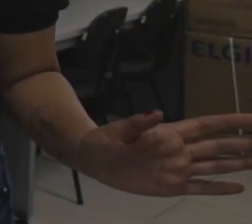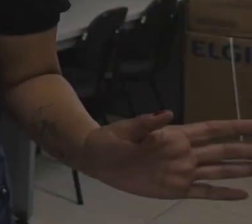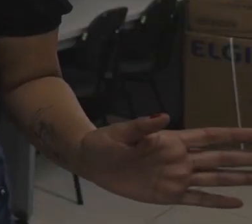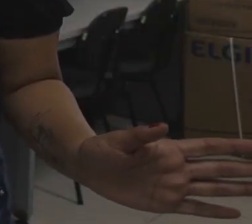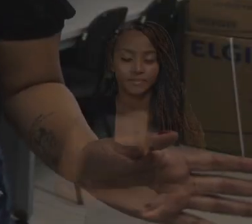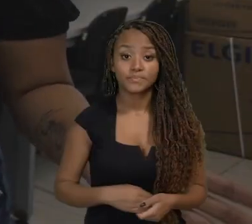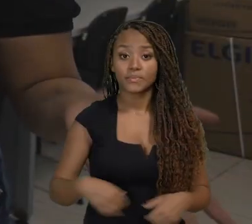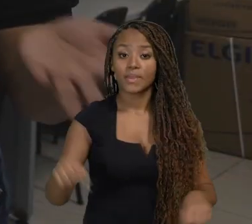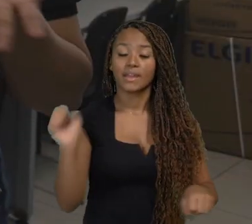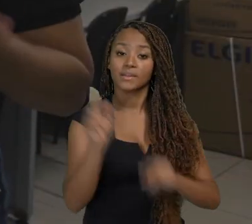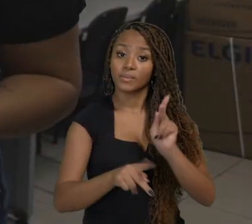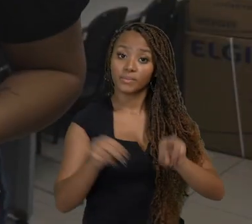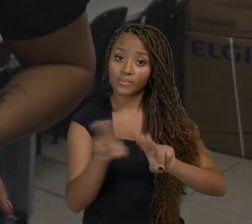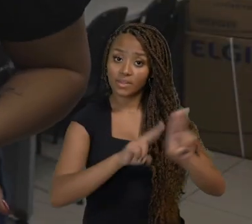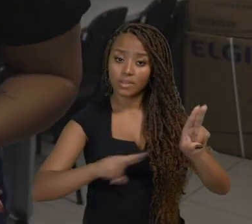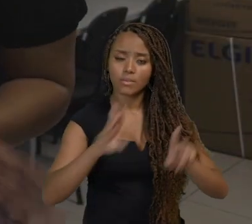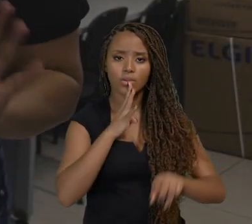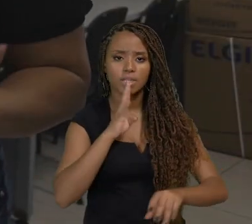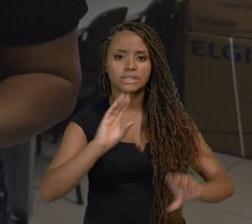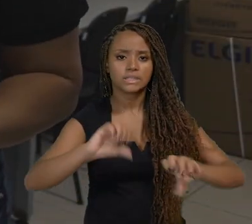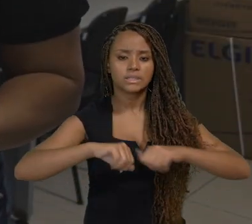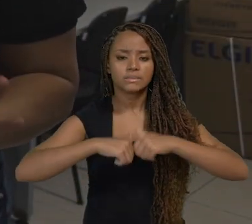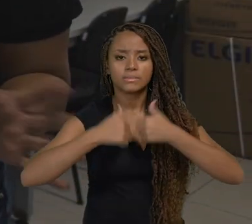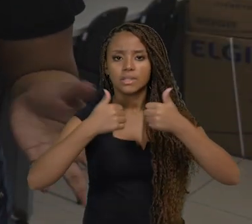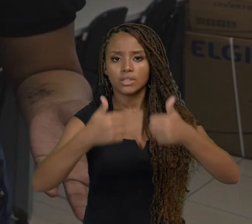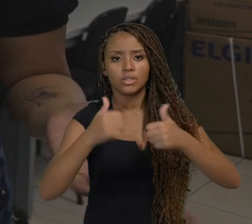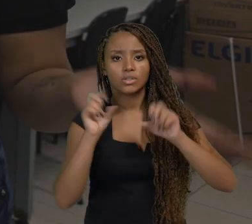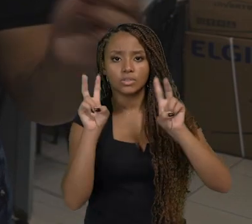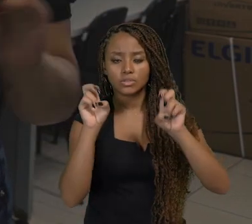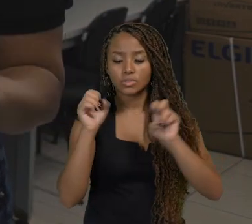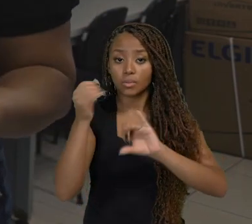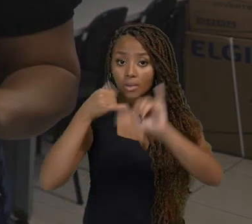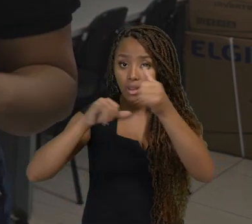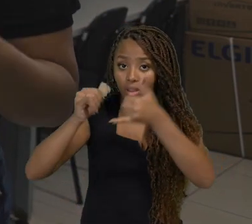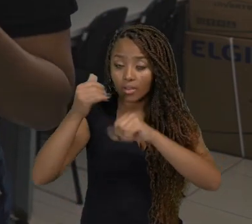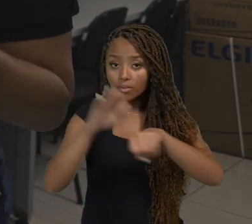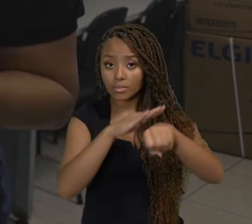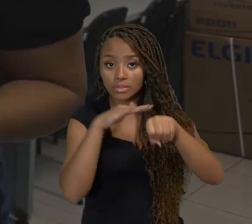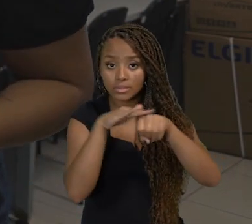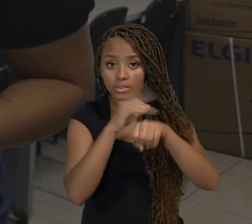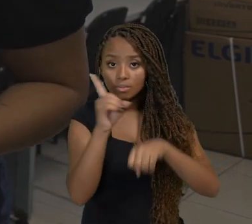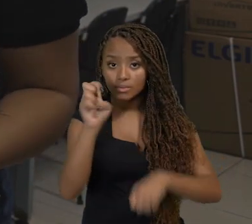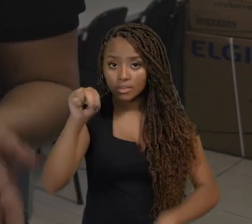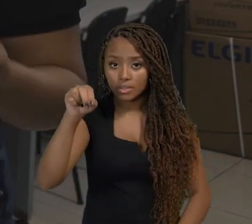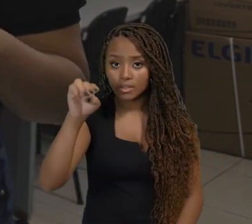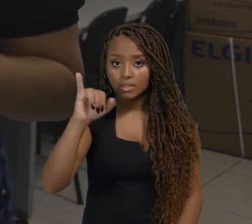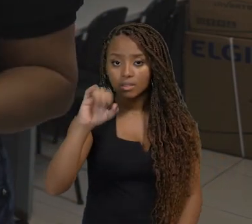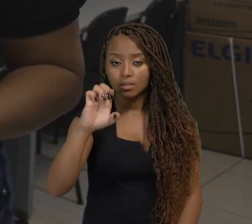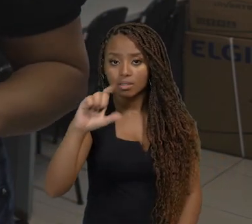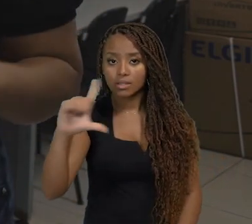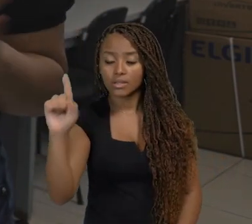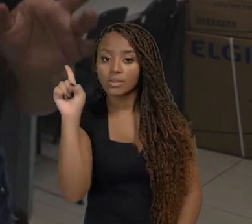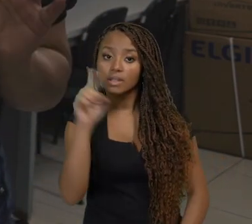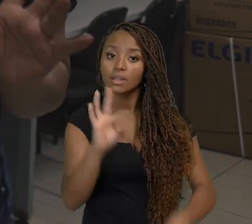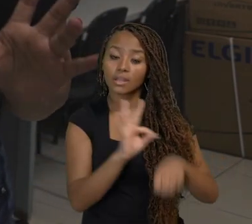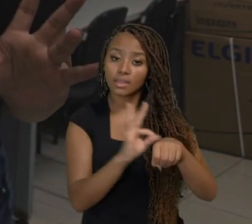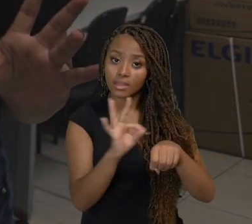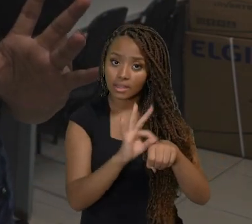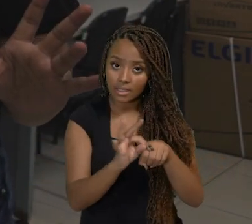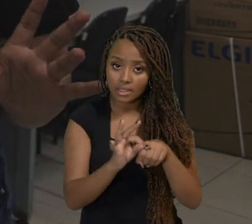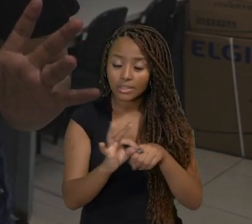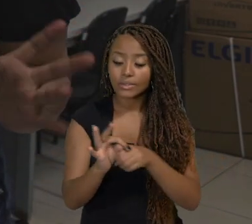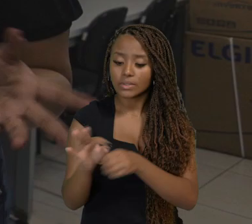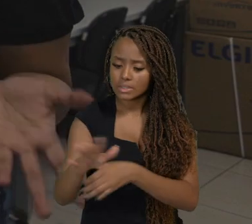É isso aí, Ufolândia. Para conhecer melhor sobre os laboratórios, a gente vai conversar agora com o Daniel Oliveira, que é técnico aqui de um